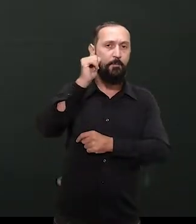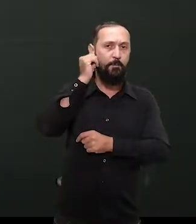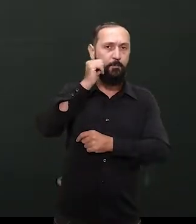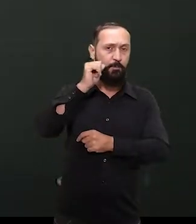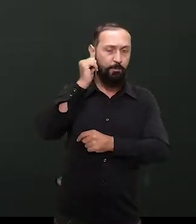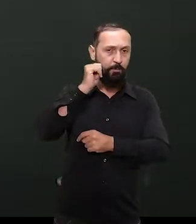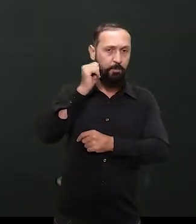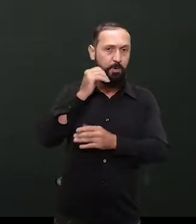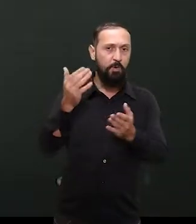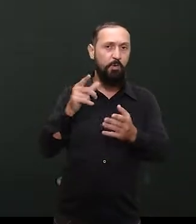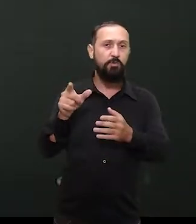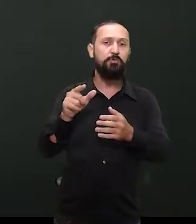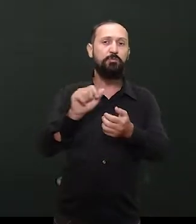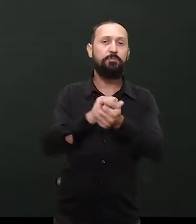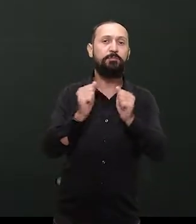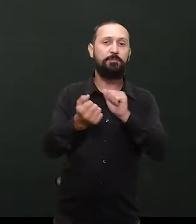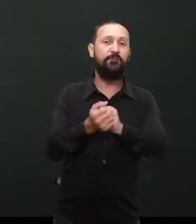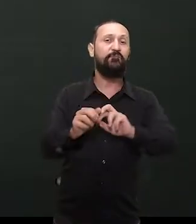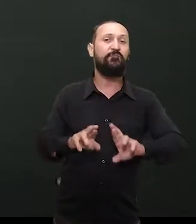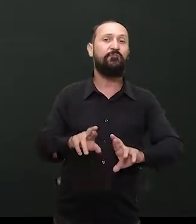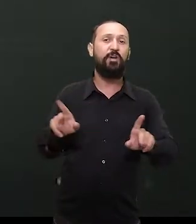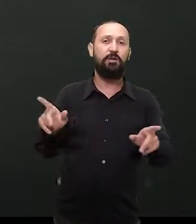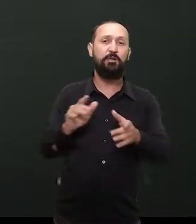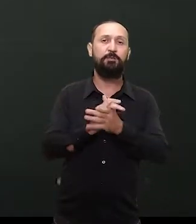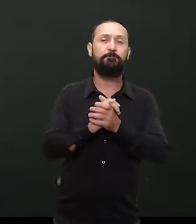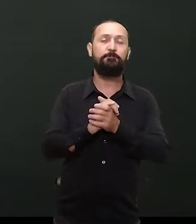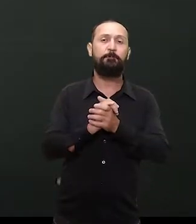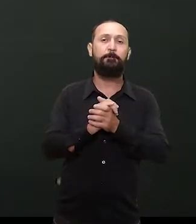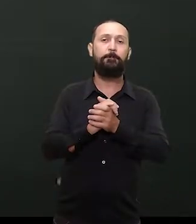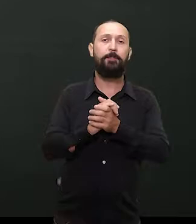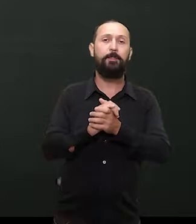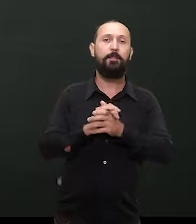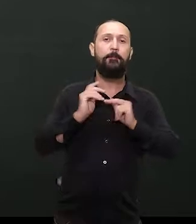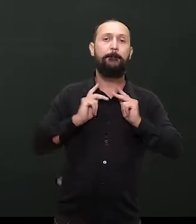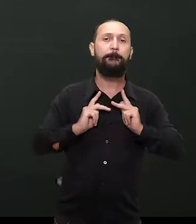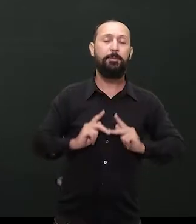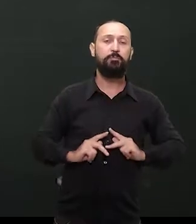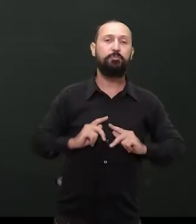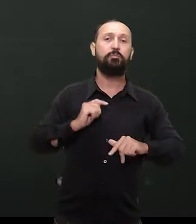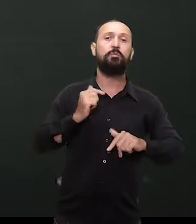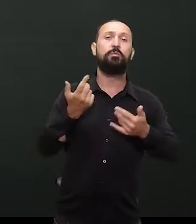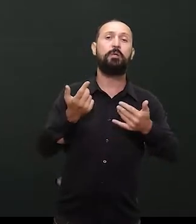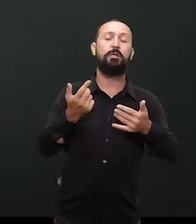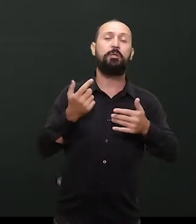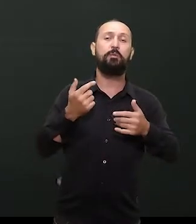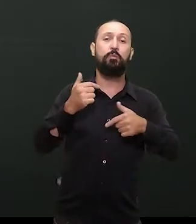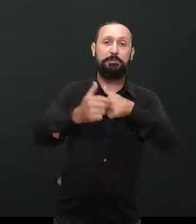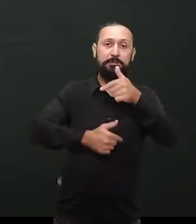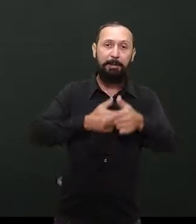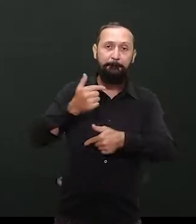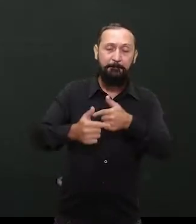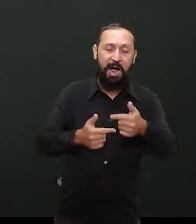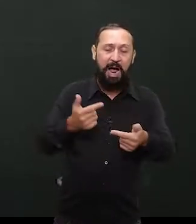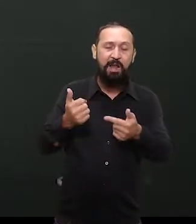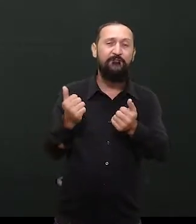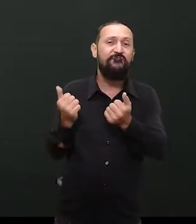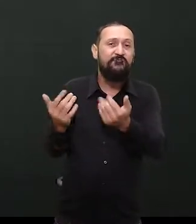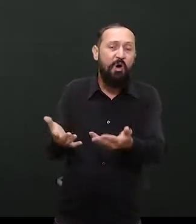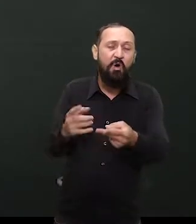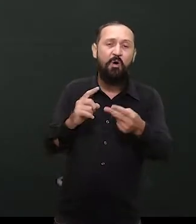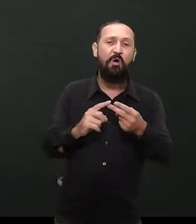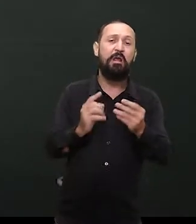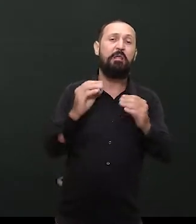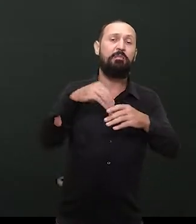numa nova roupagem né ela se posiciona mais no mercado de trabalho se posiciona mais dentro de casa